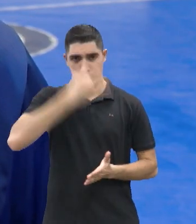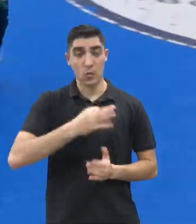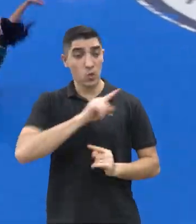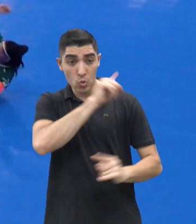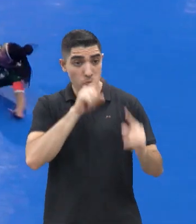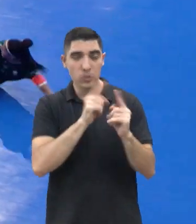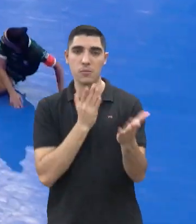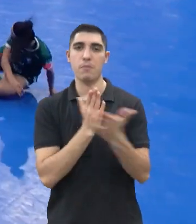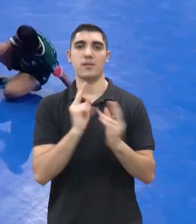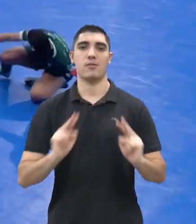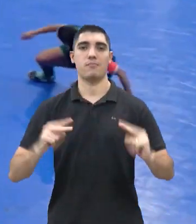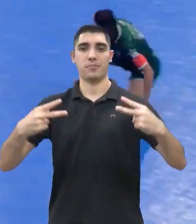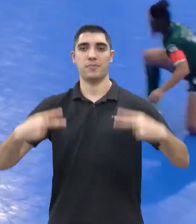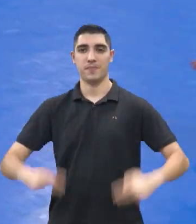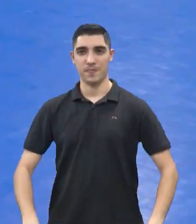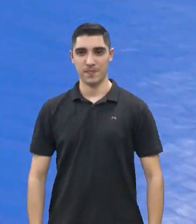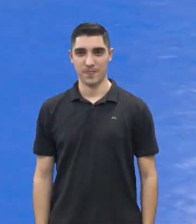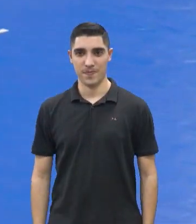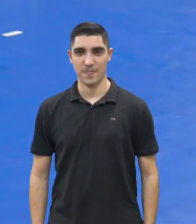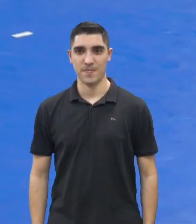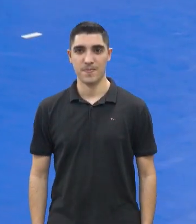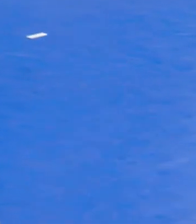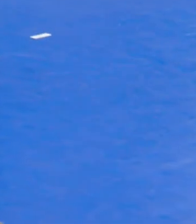na semifinal.